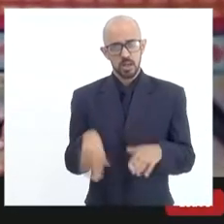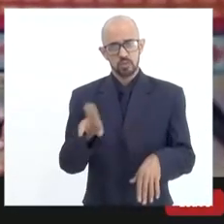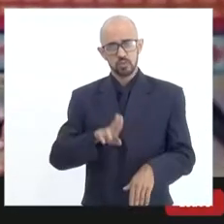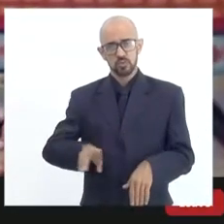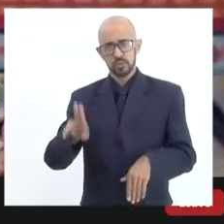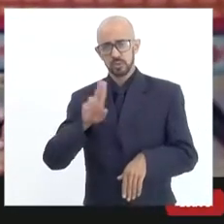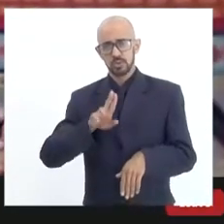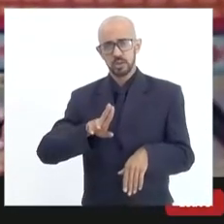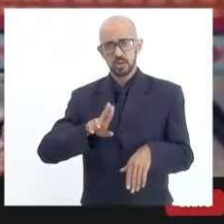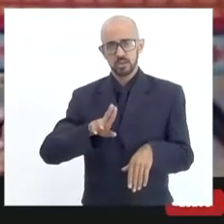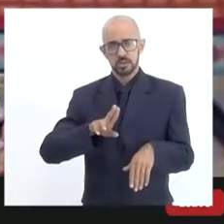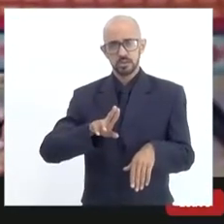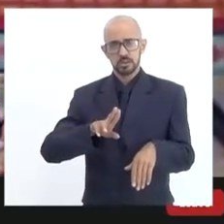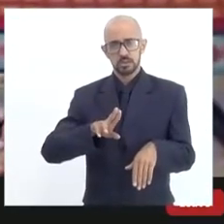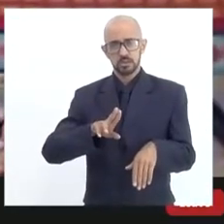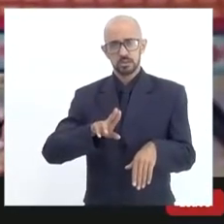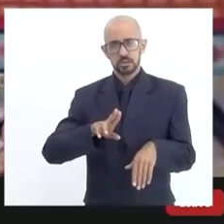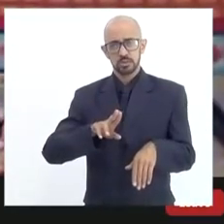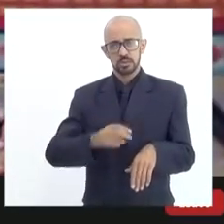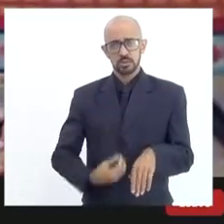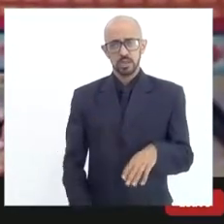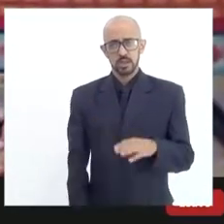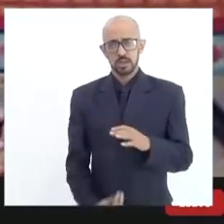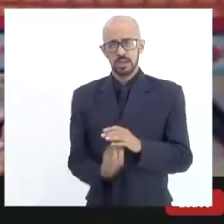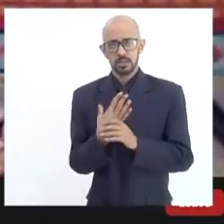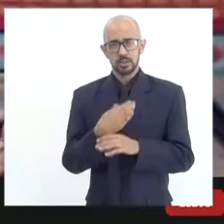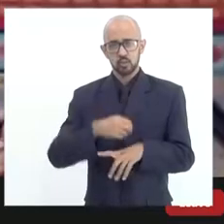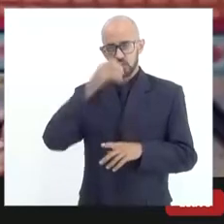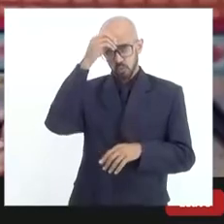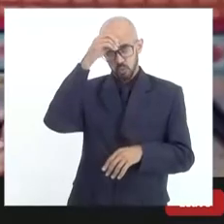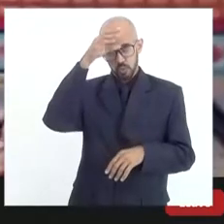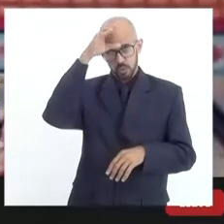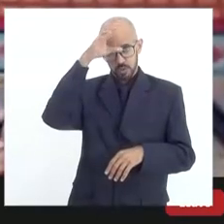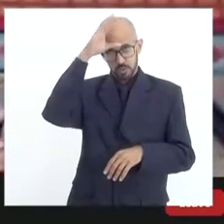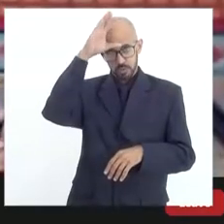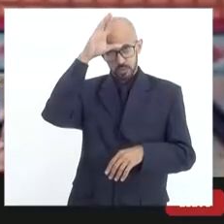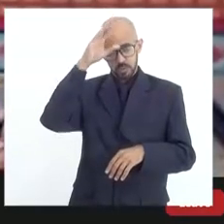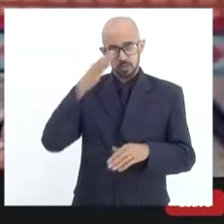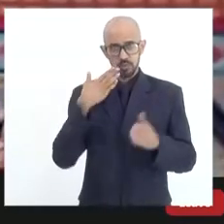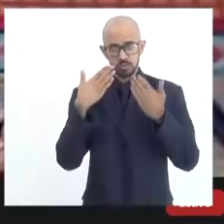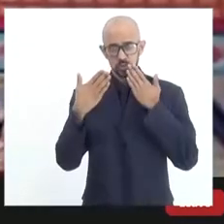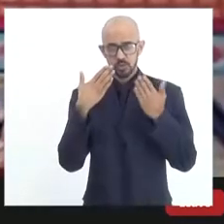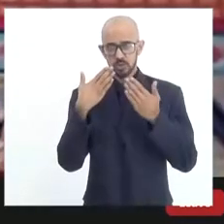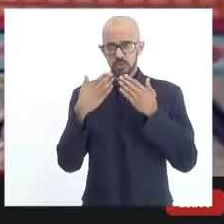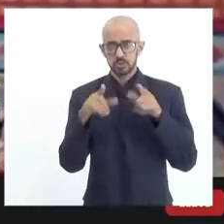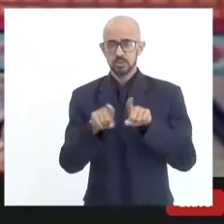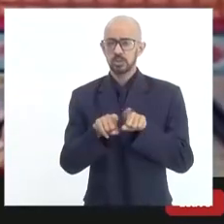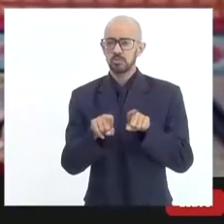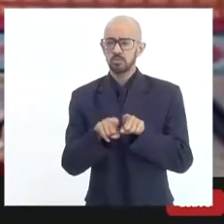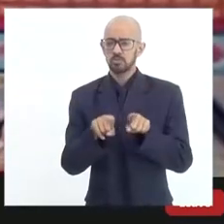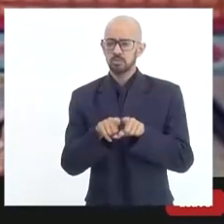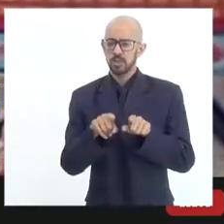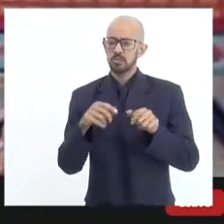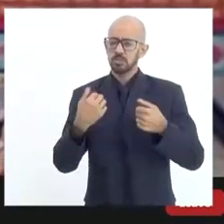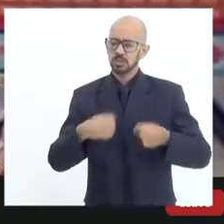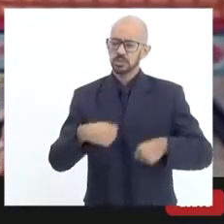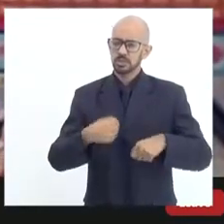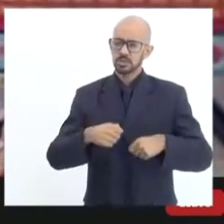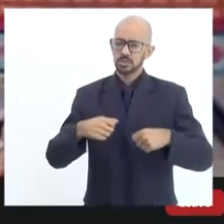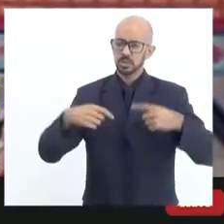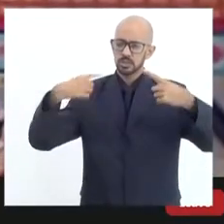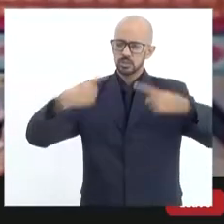universidades, campo da produção do conhecimento, de epistemologia, possam ser, de fato,